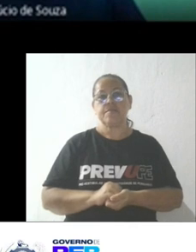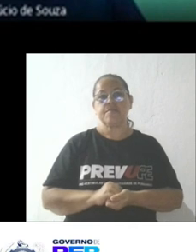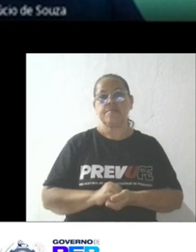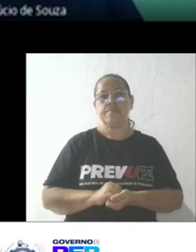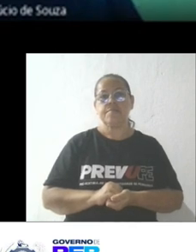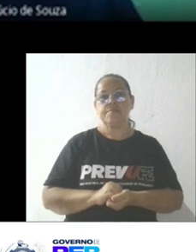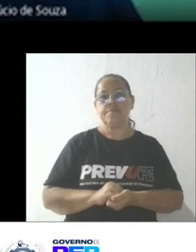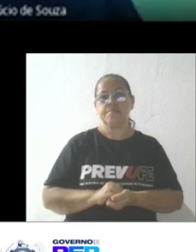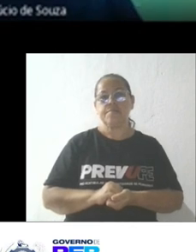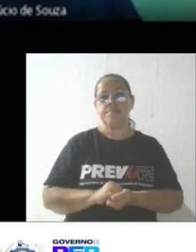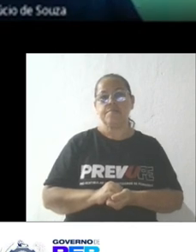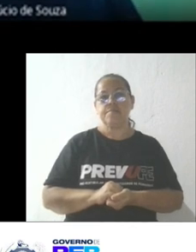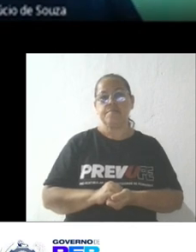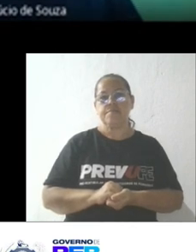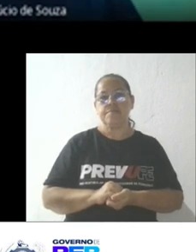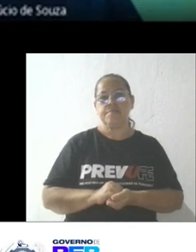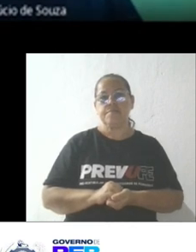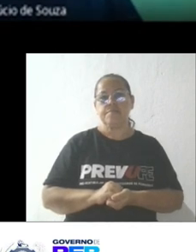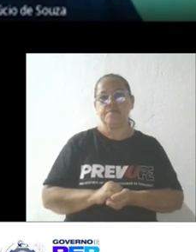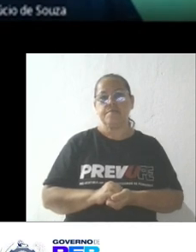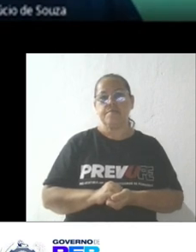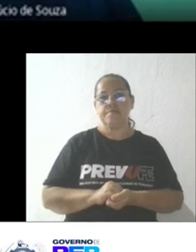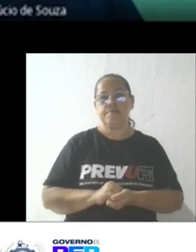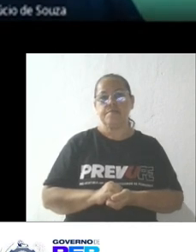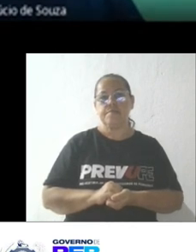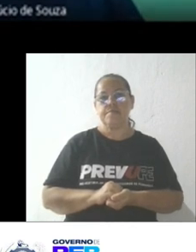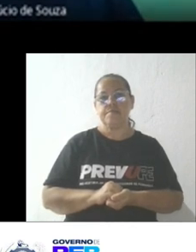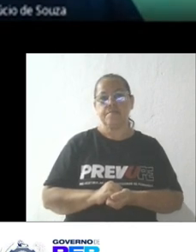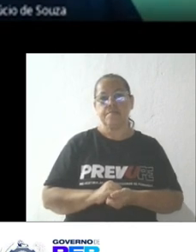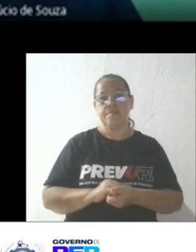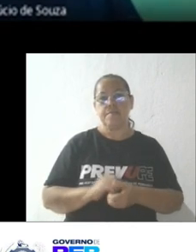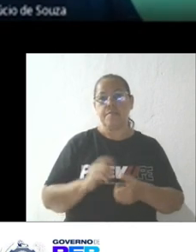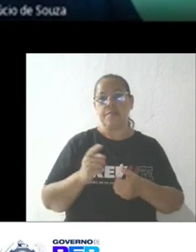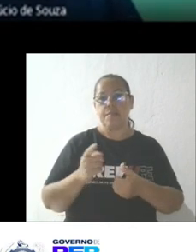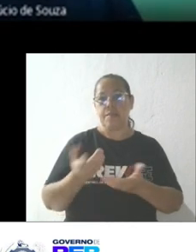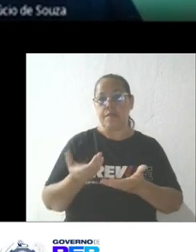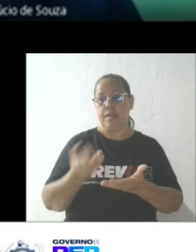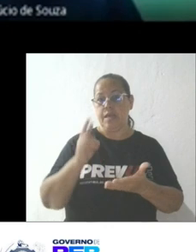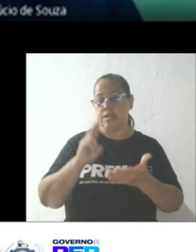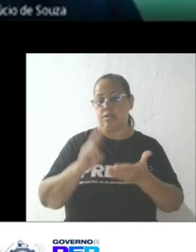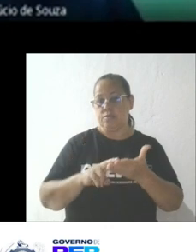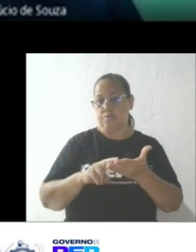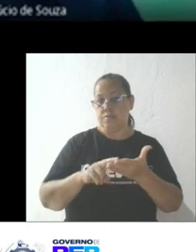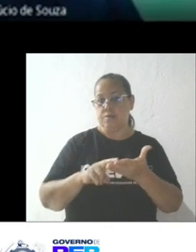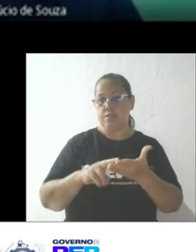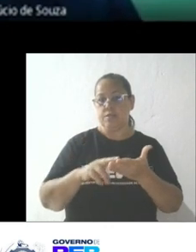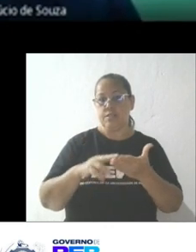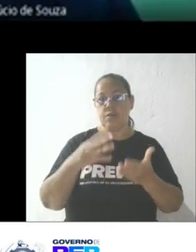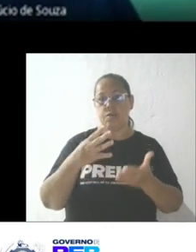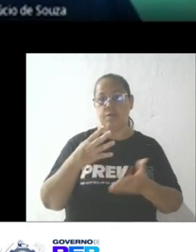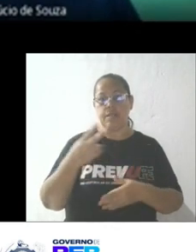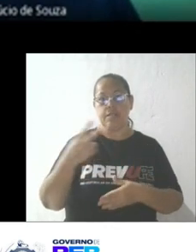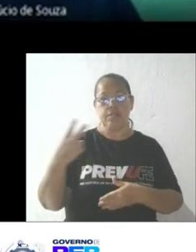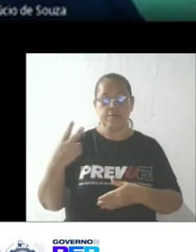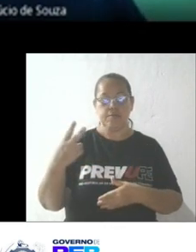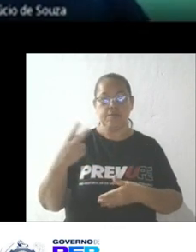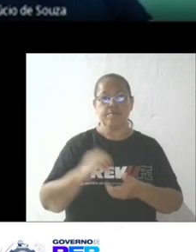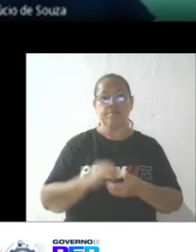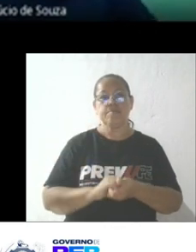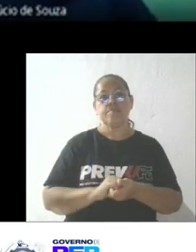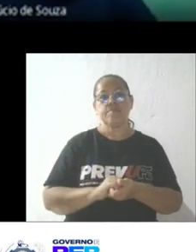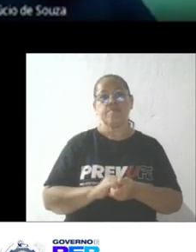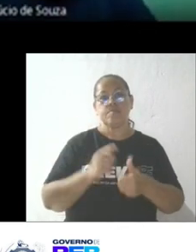é um gabaritando a questão 42 né um dois